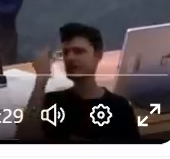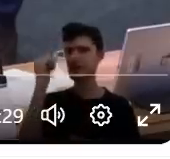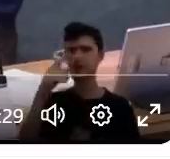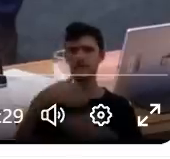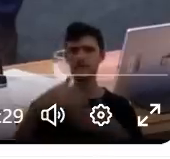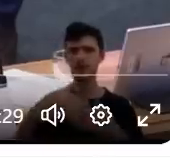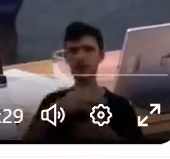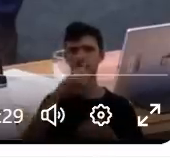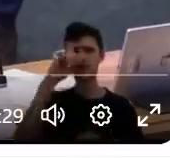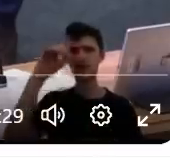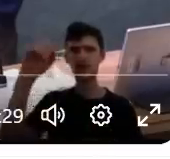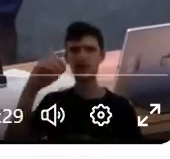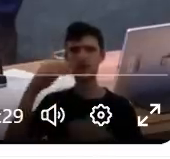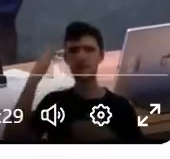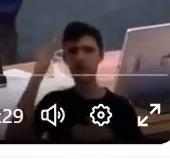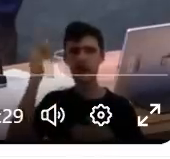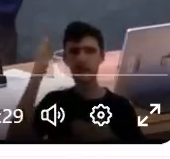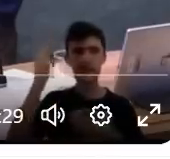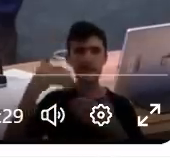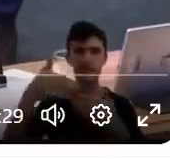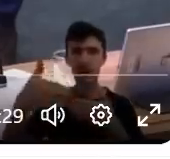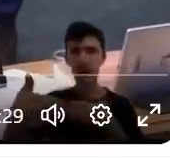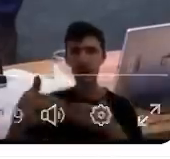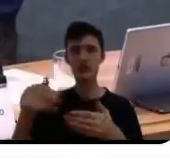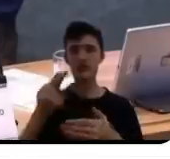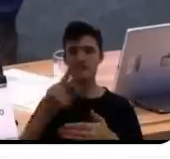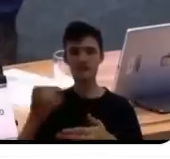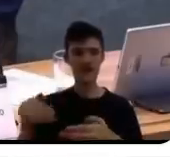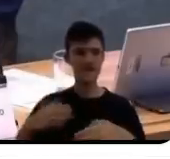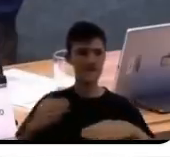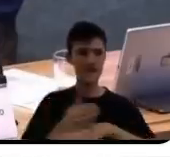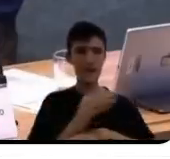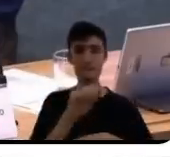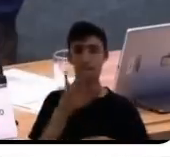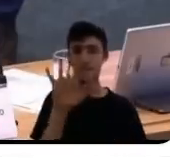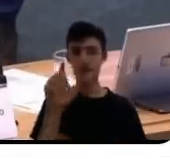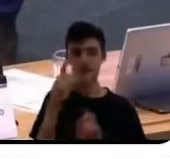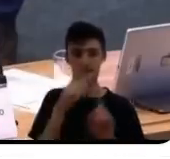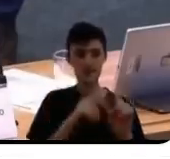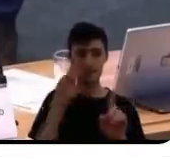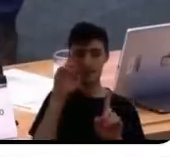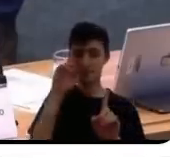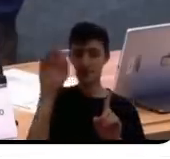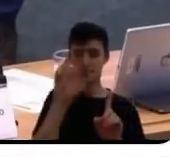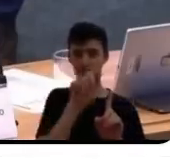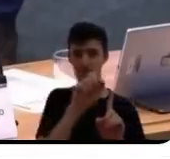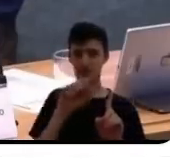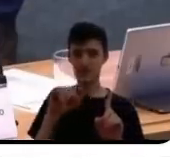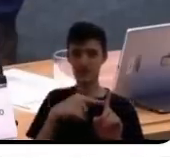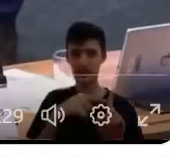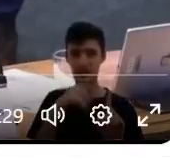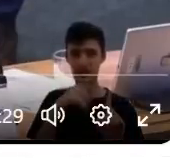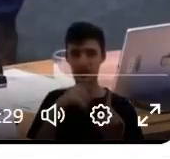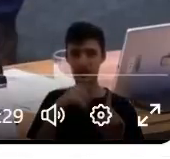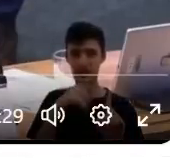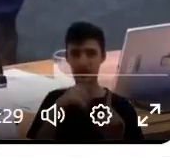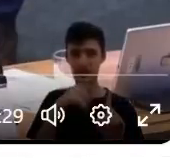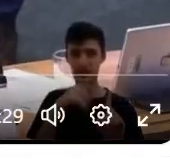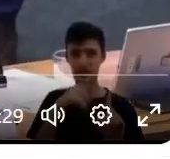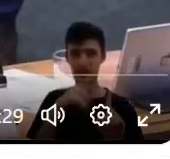há dois três dias antes mas o ministro chefe do GSI não tinha nenhum conhecimento